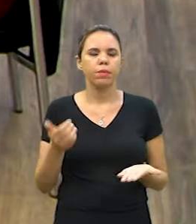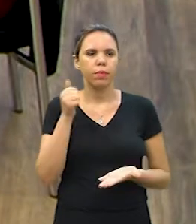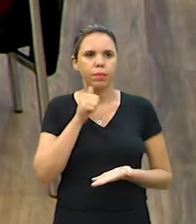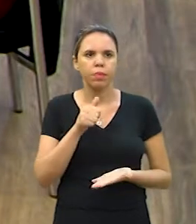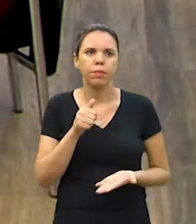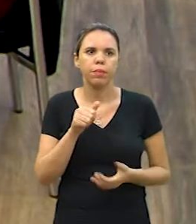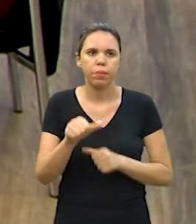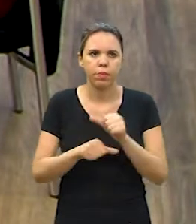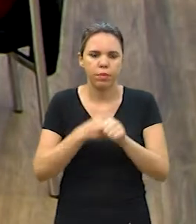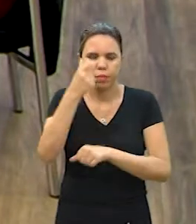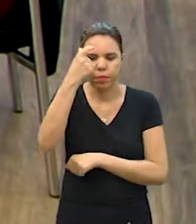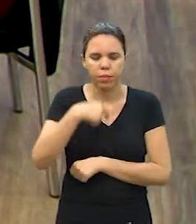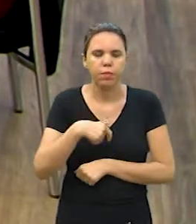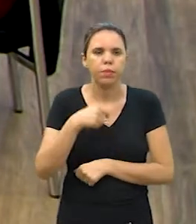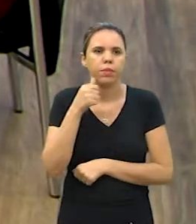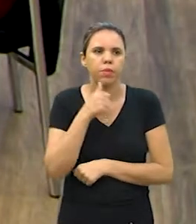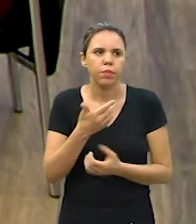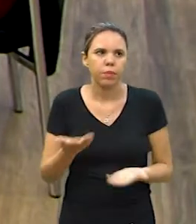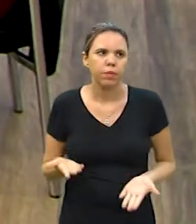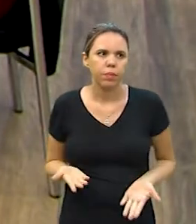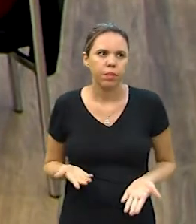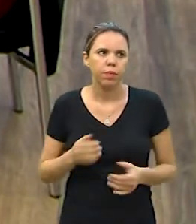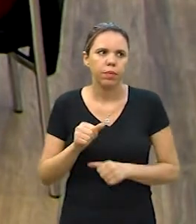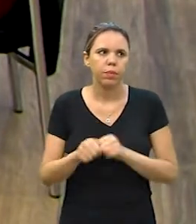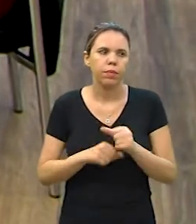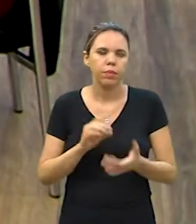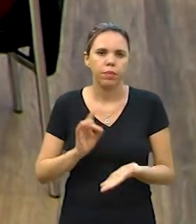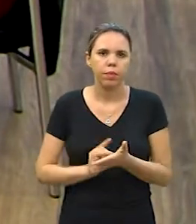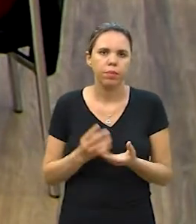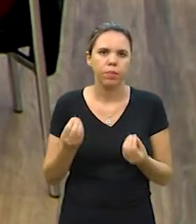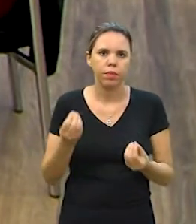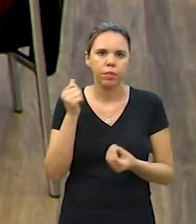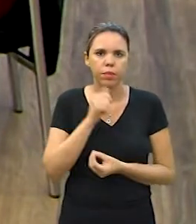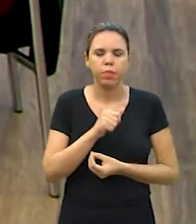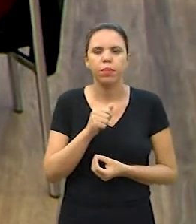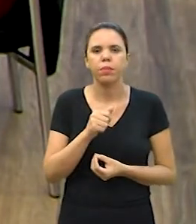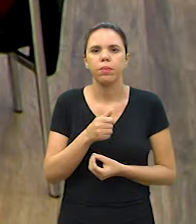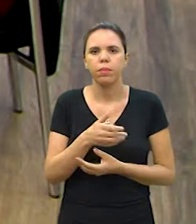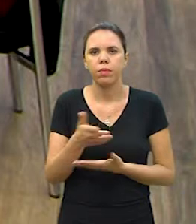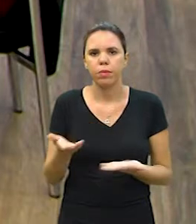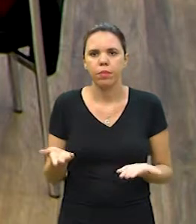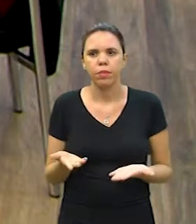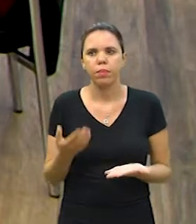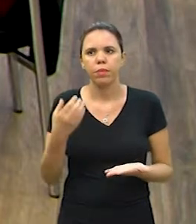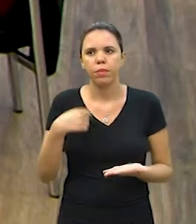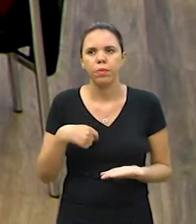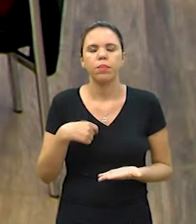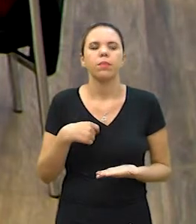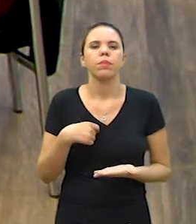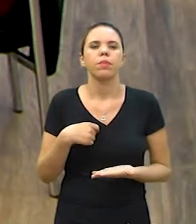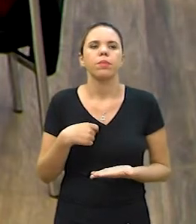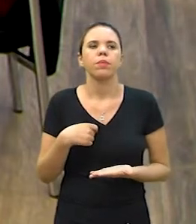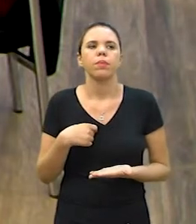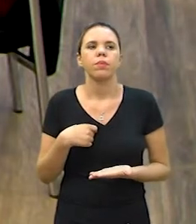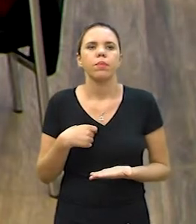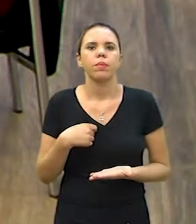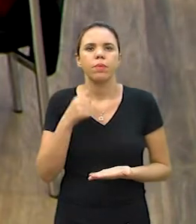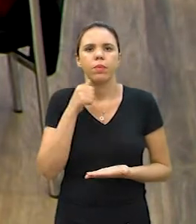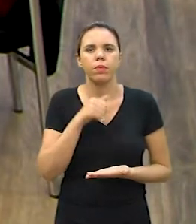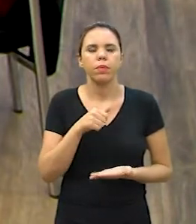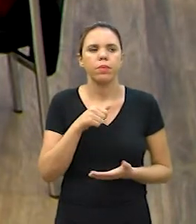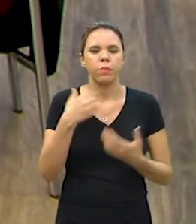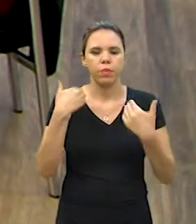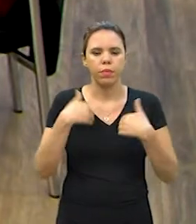enfim, para que a mulher... As mudanças fisicamente que acontecem. As mudanças físicas e como que essas mudanças físicas, né, como